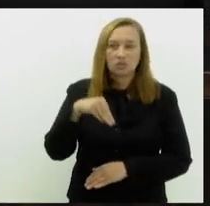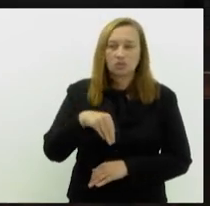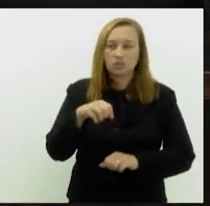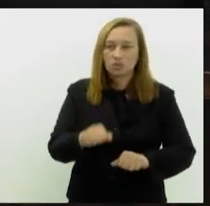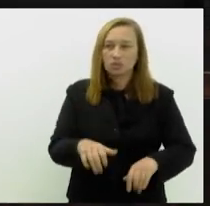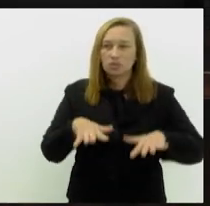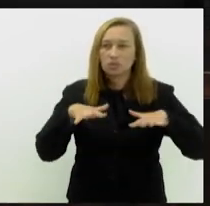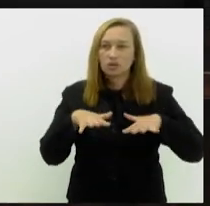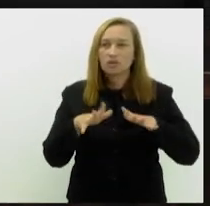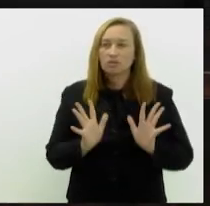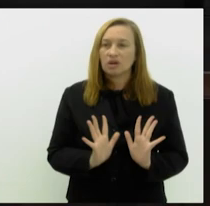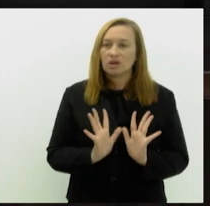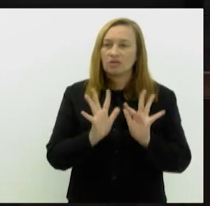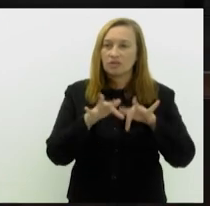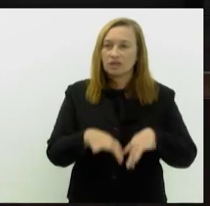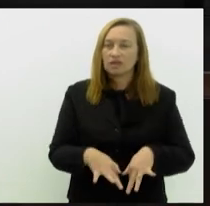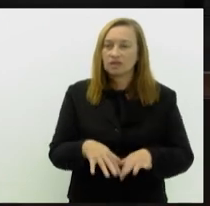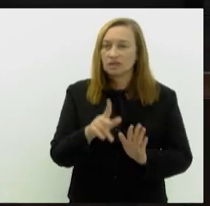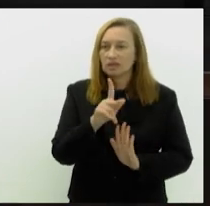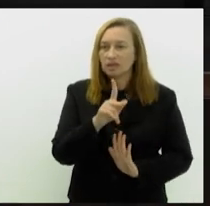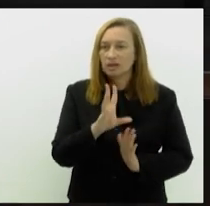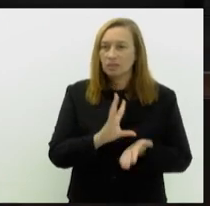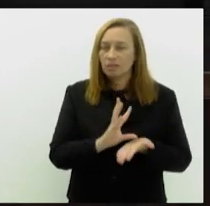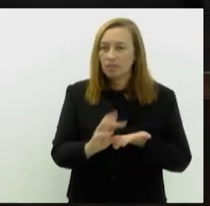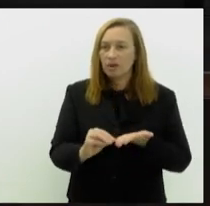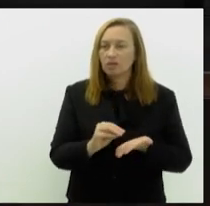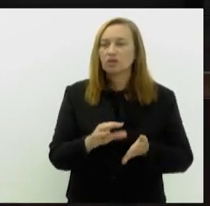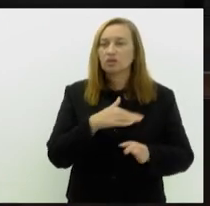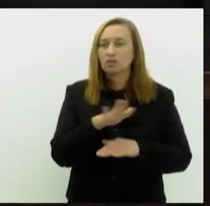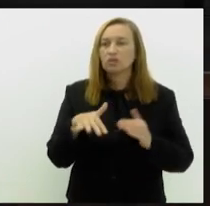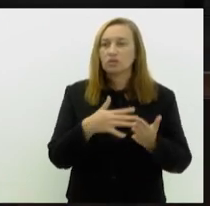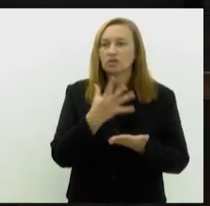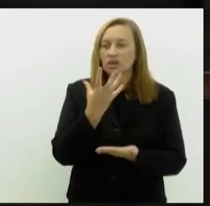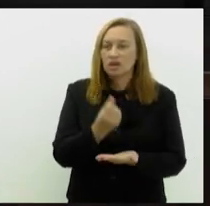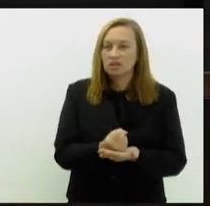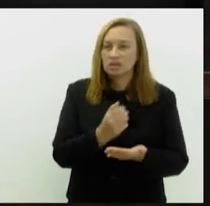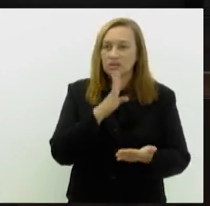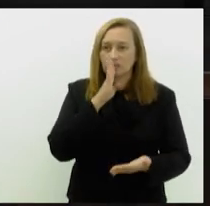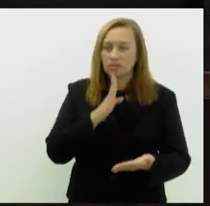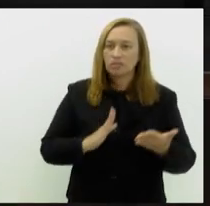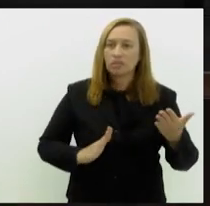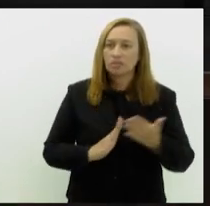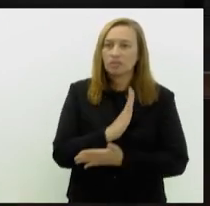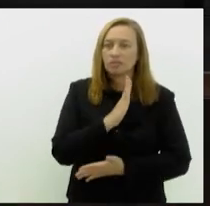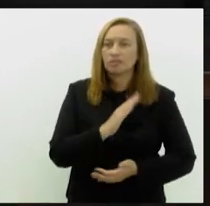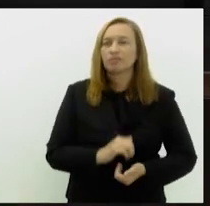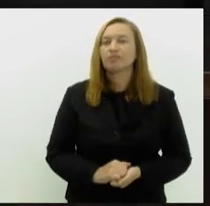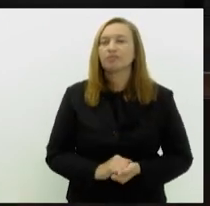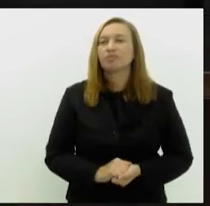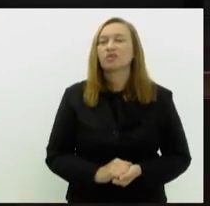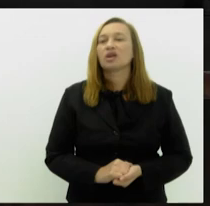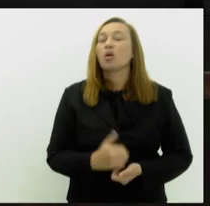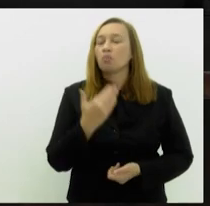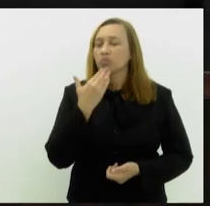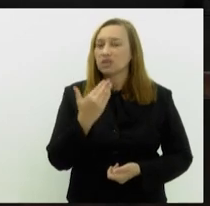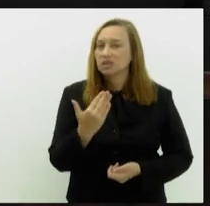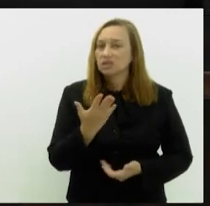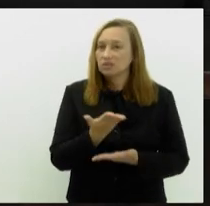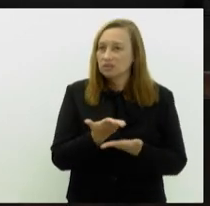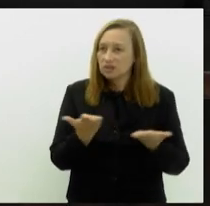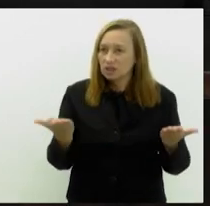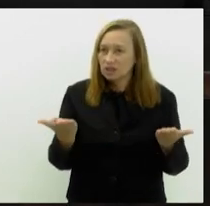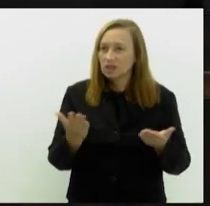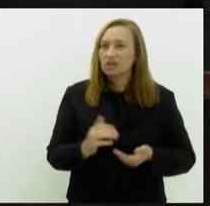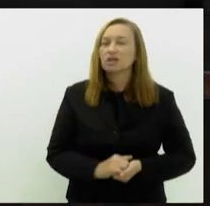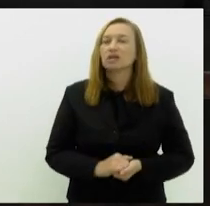para conclusão da pauta. Os senhores que aprovam, permaneçam como estão, aprovado. Então, eu pediria, Vossa